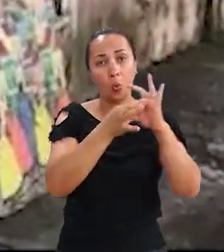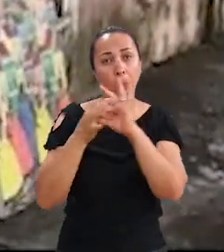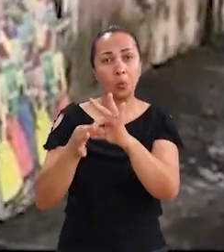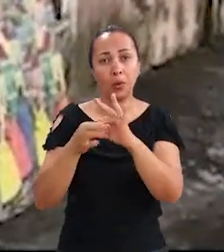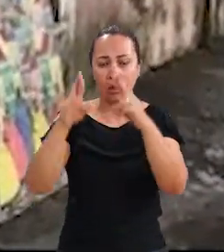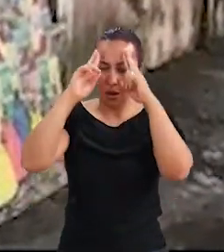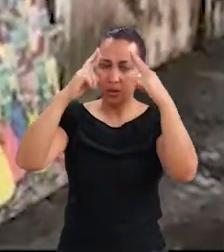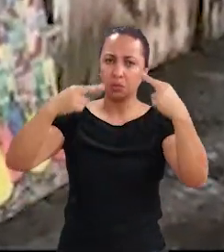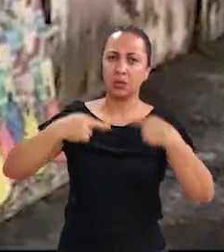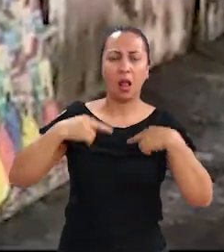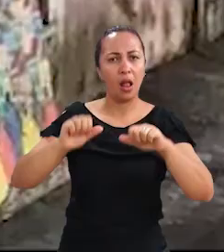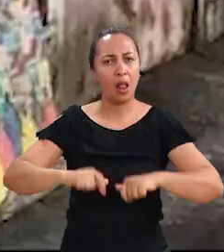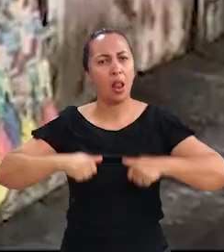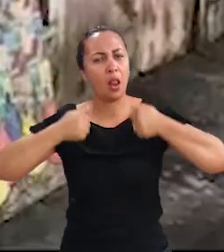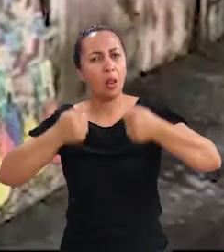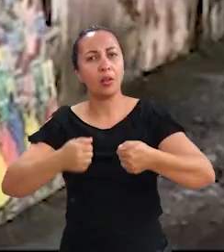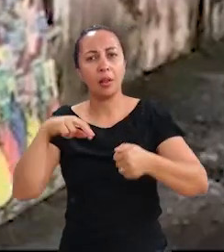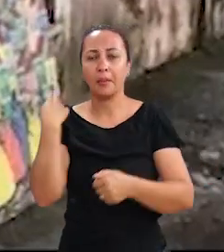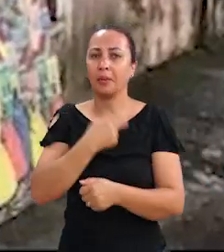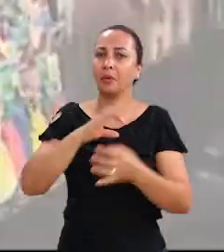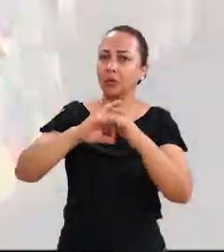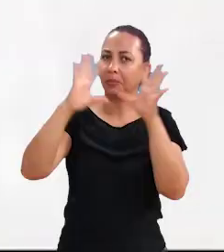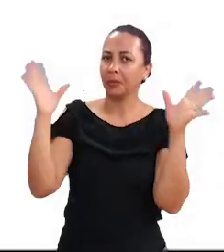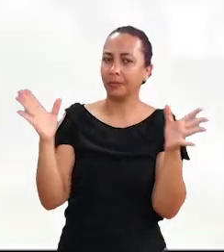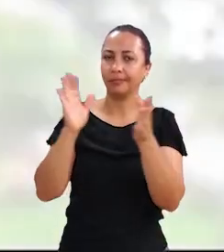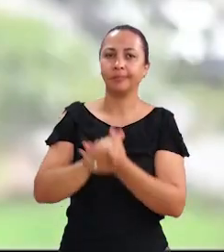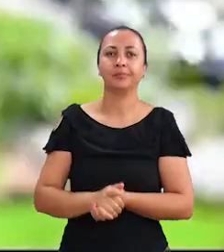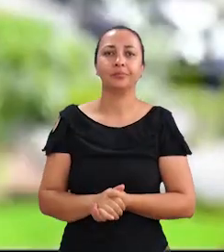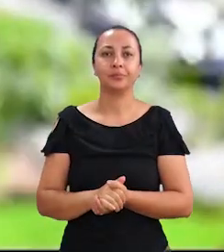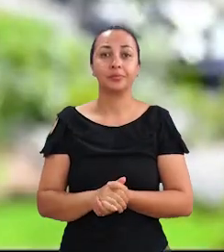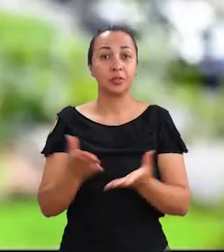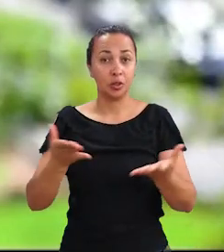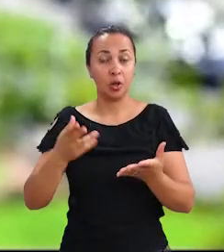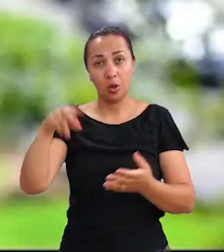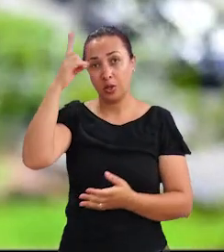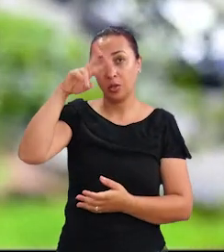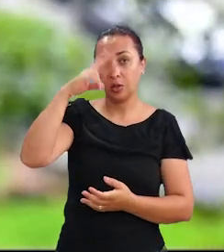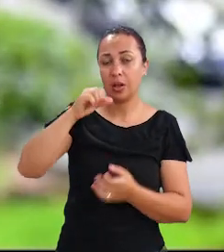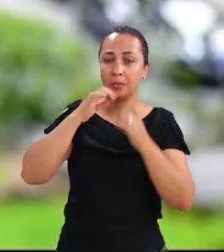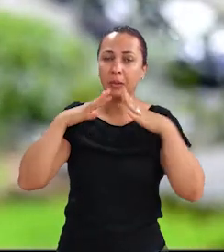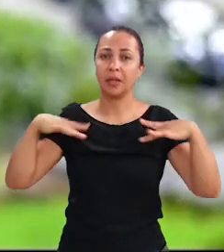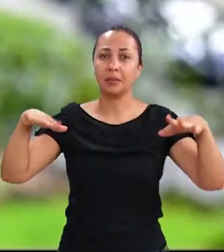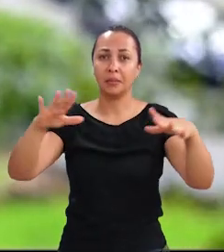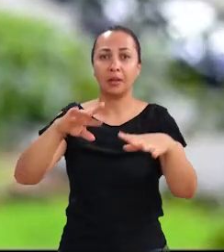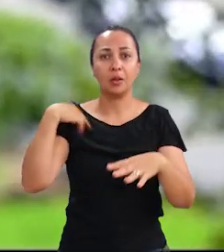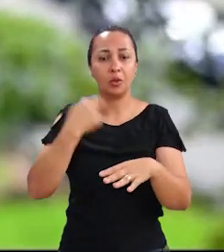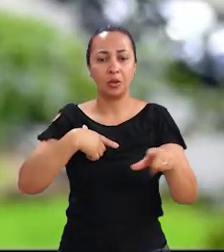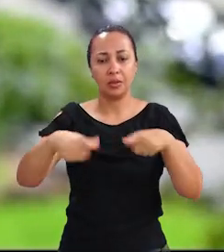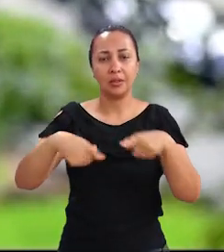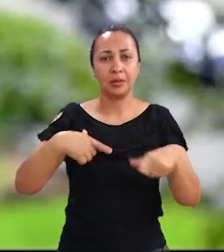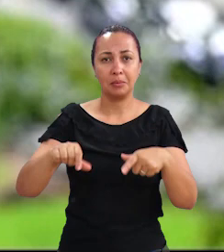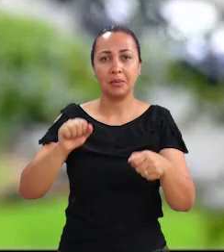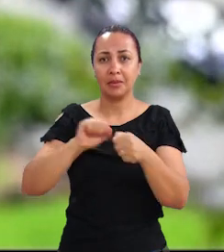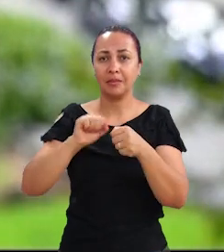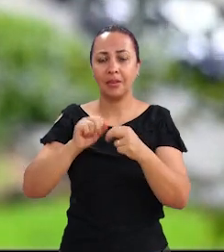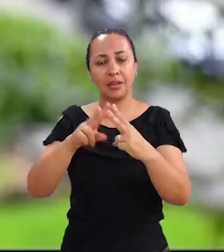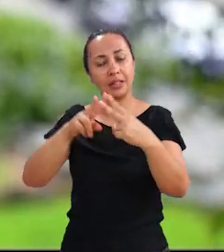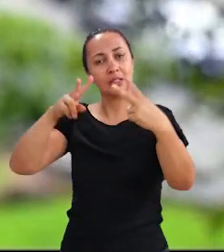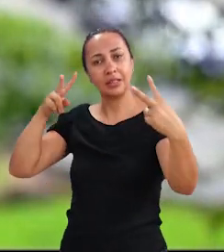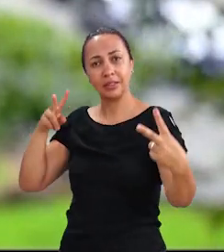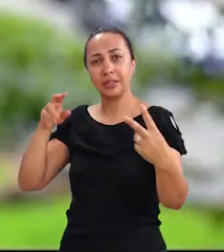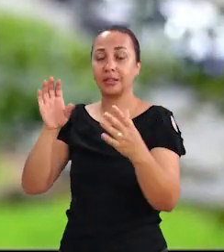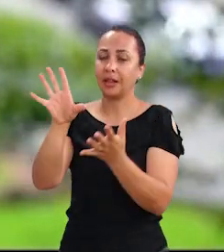unir, nos respeitar e lutar pela nossa liberdade. Diante do momento histórico que estamos vivendo, de pandemia, as nossas atividades se realizam